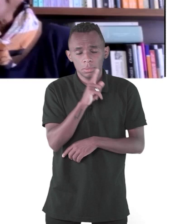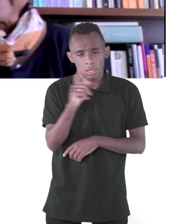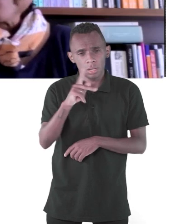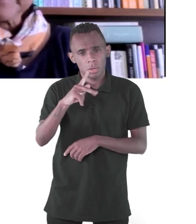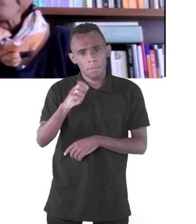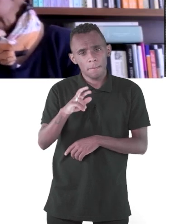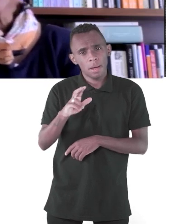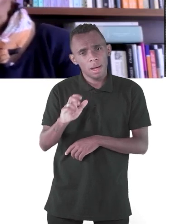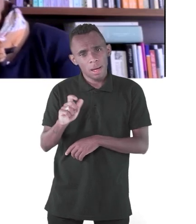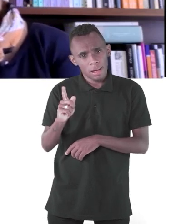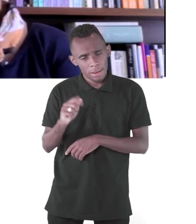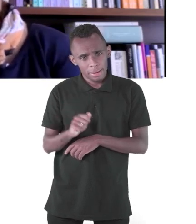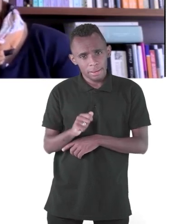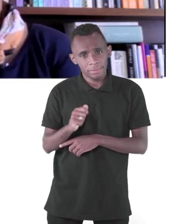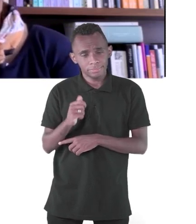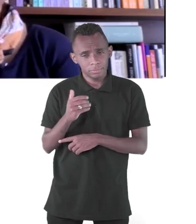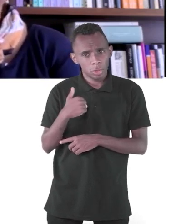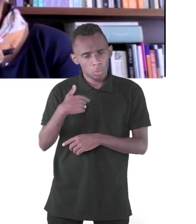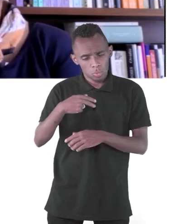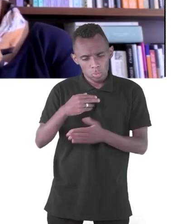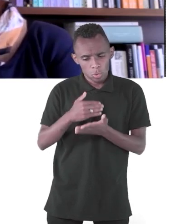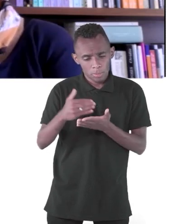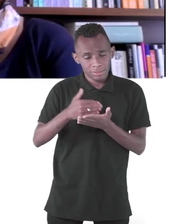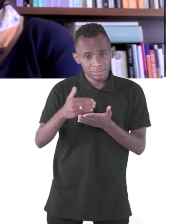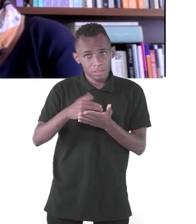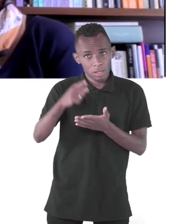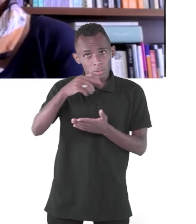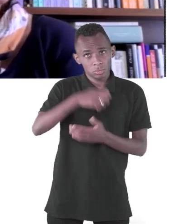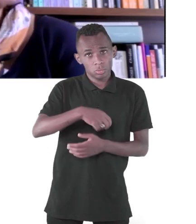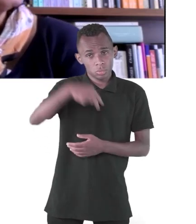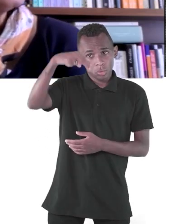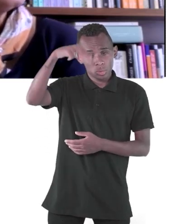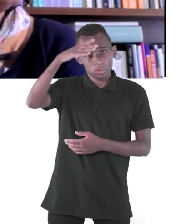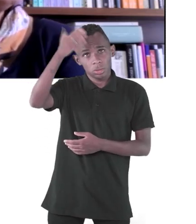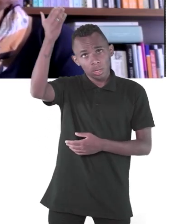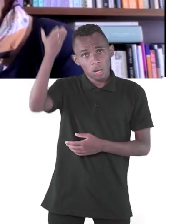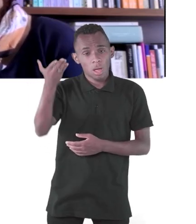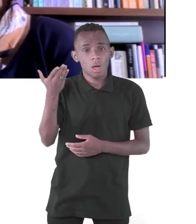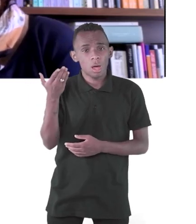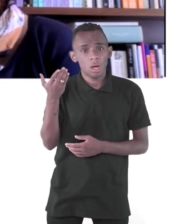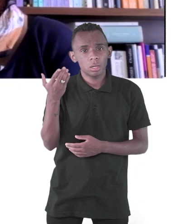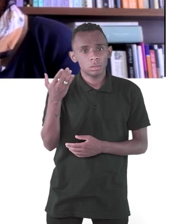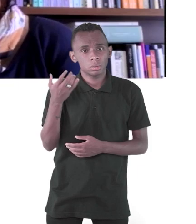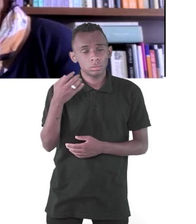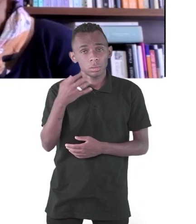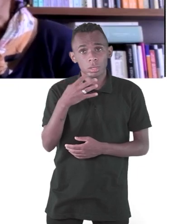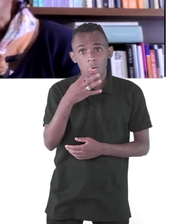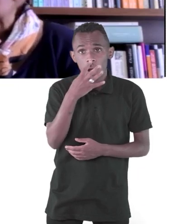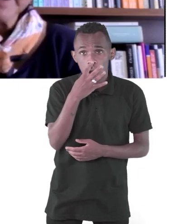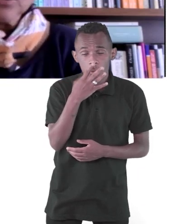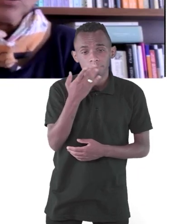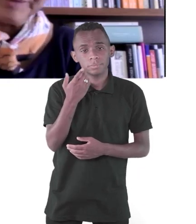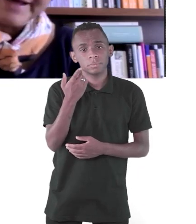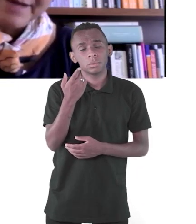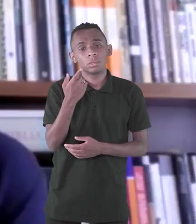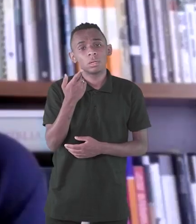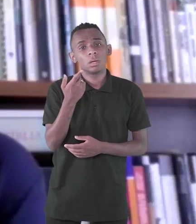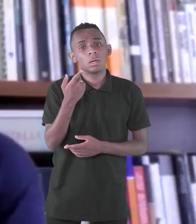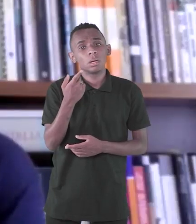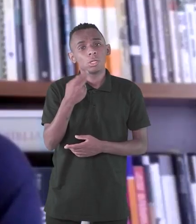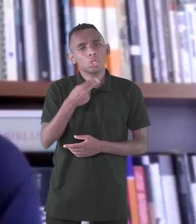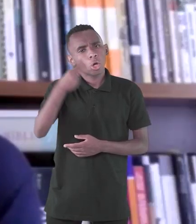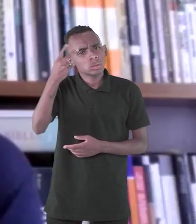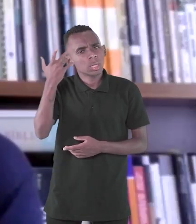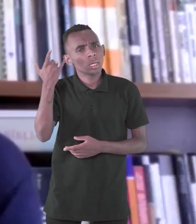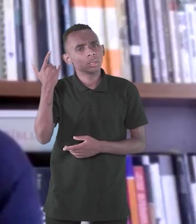no Pará, vou começar por ali, que é um estado que realmente me encanta e me atrai. O Pará, por